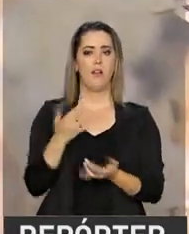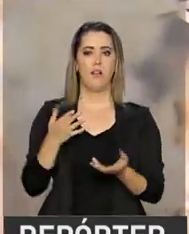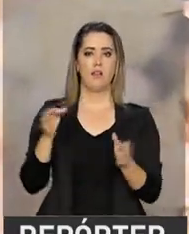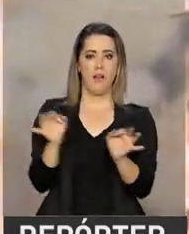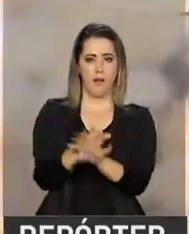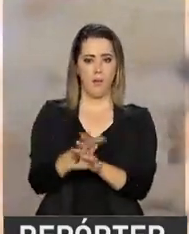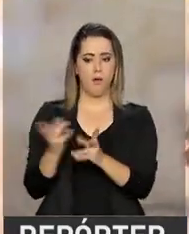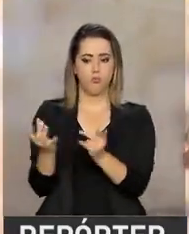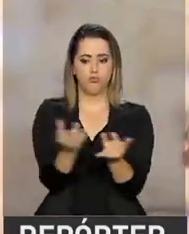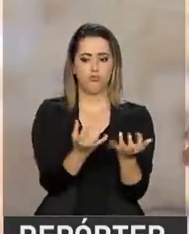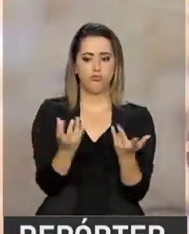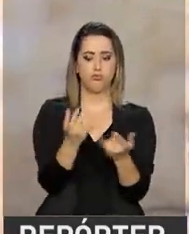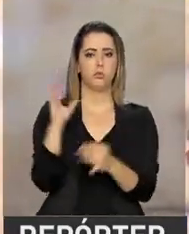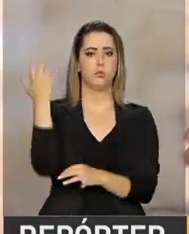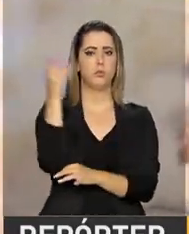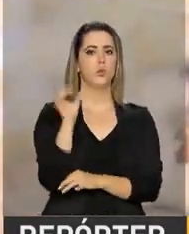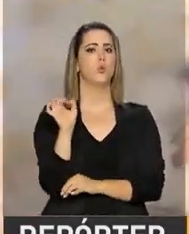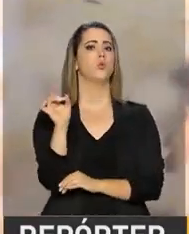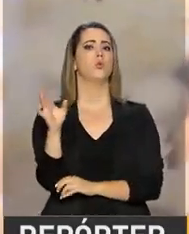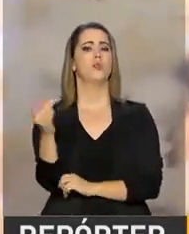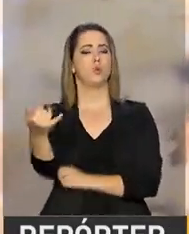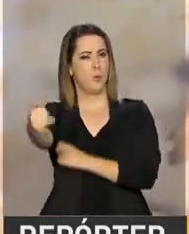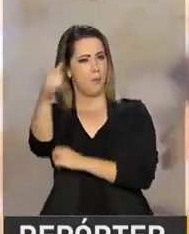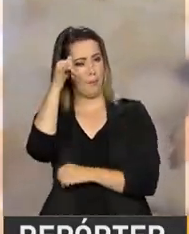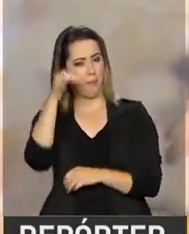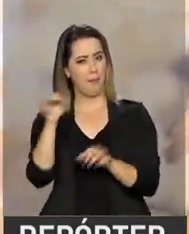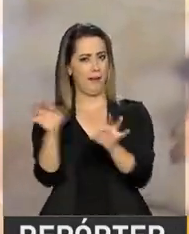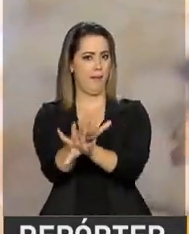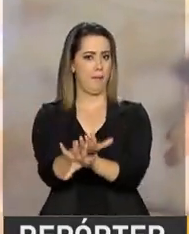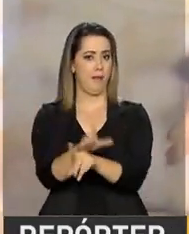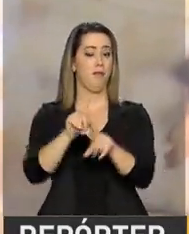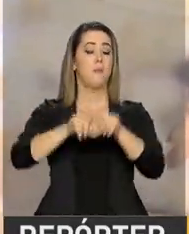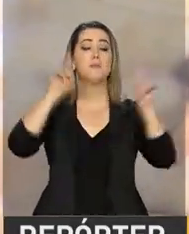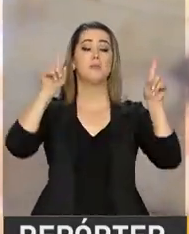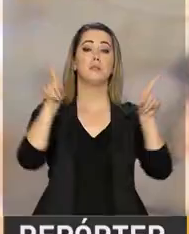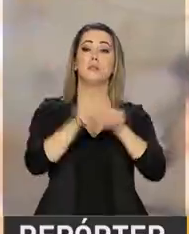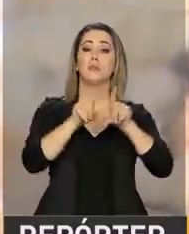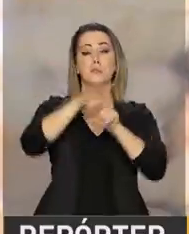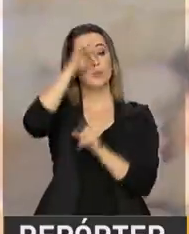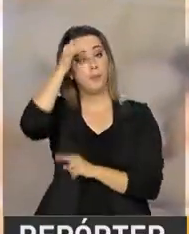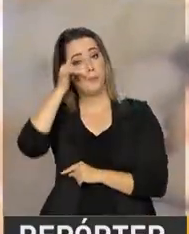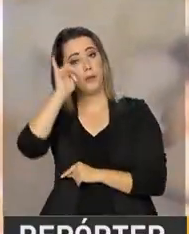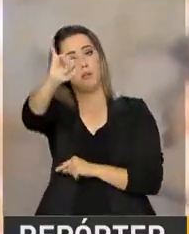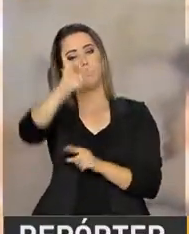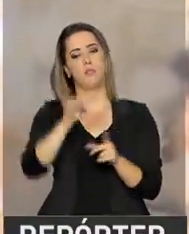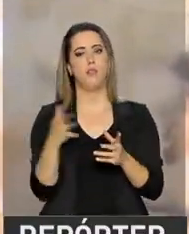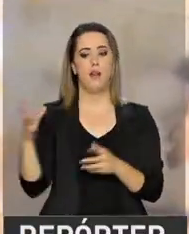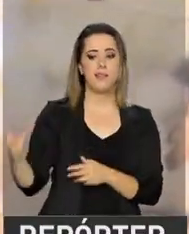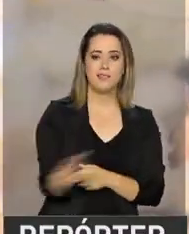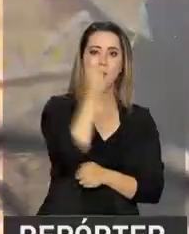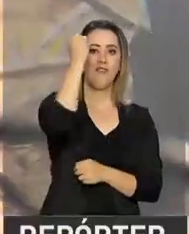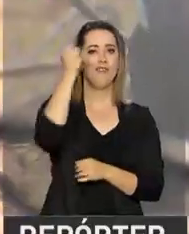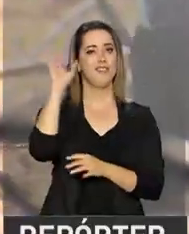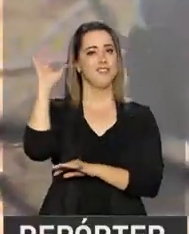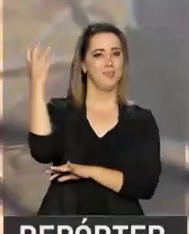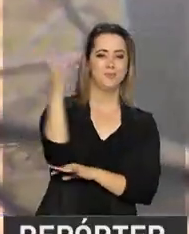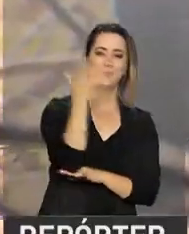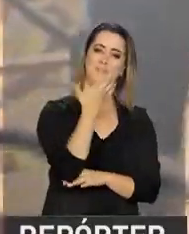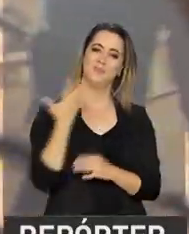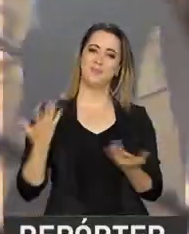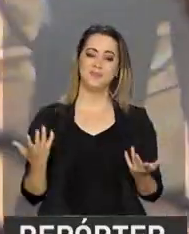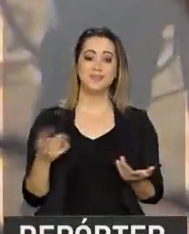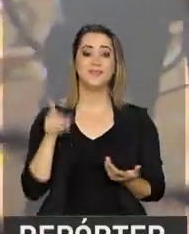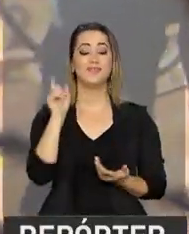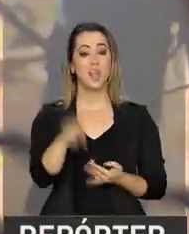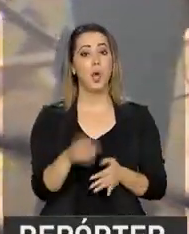porque a gente não trabalha só com o combate de trabalho prevê nino e também salvar a natureza o contrato dos